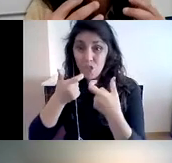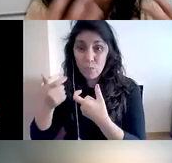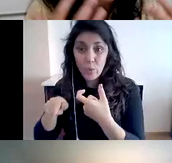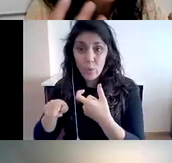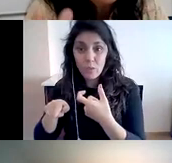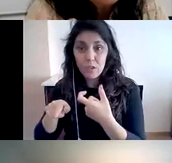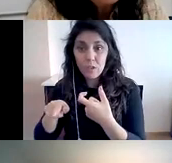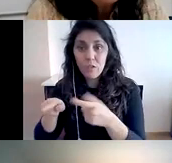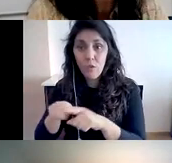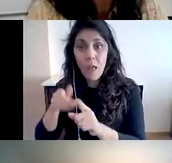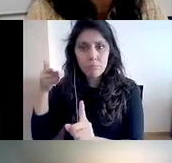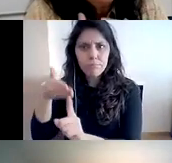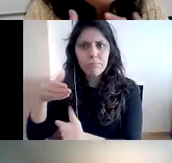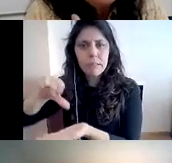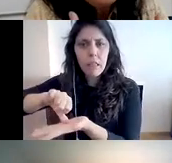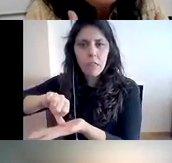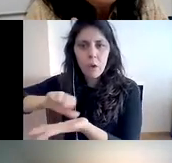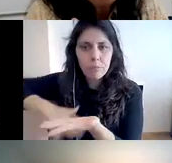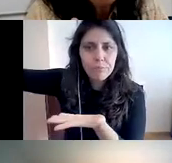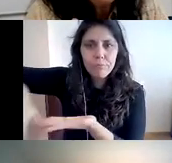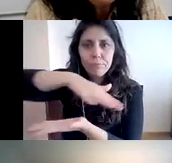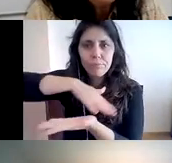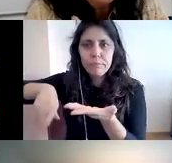adquiriram a centralidade